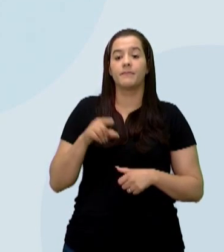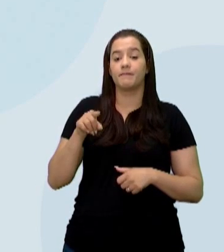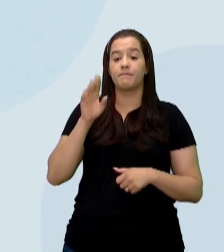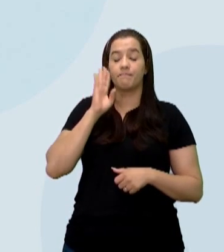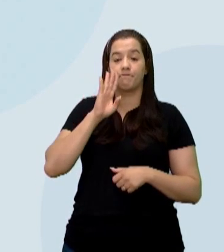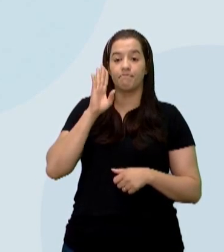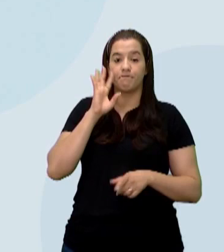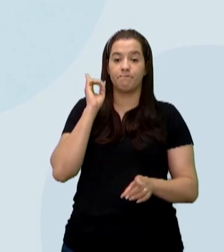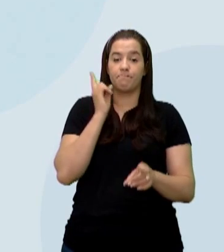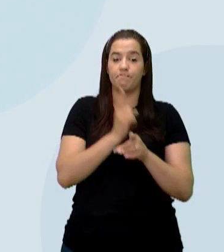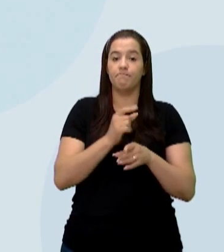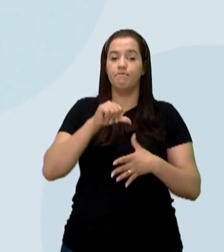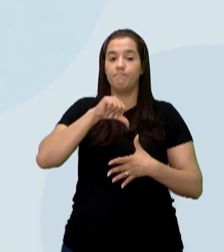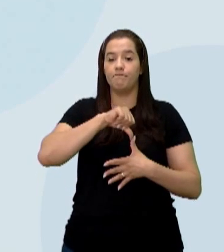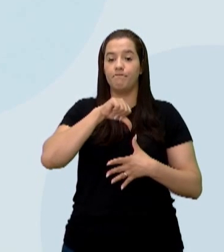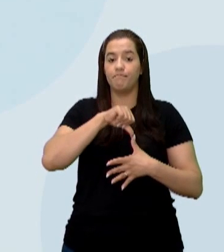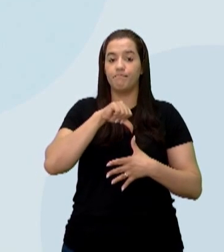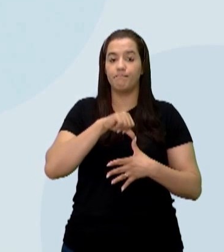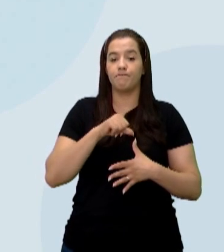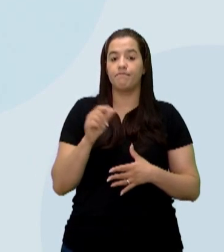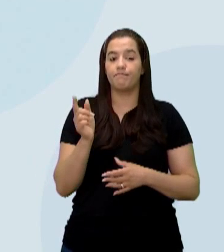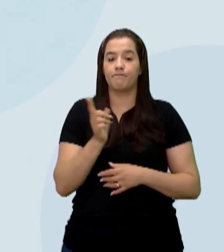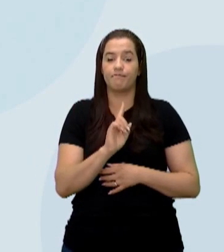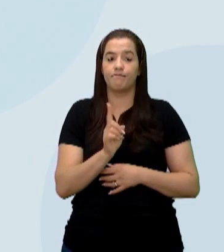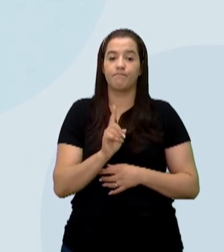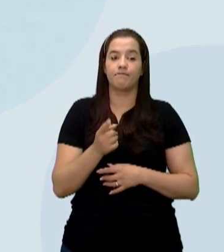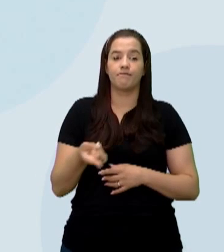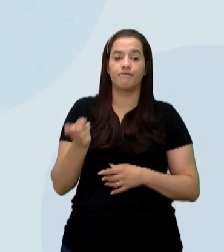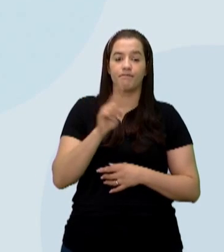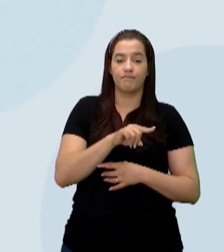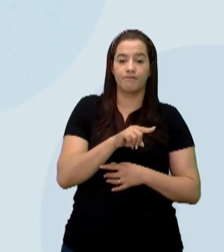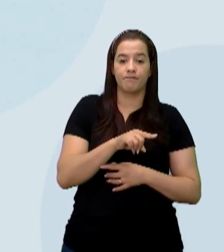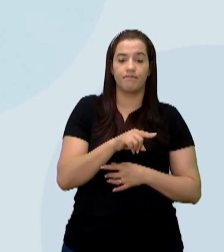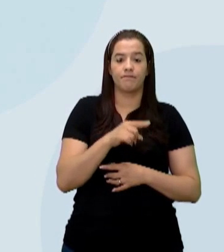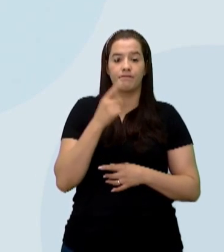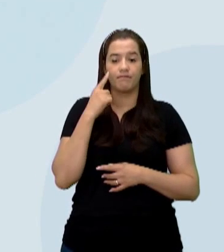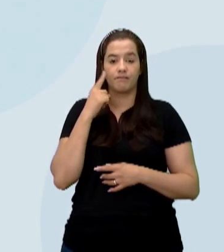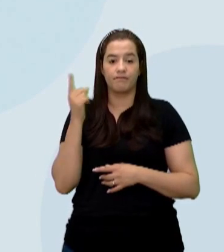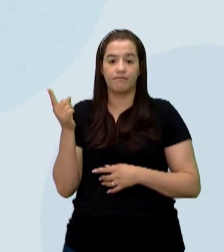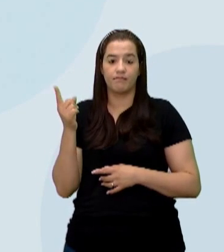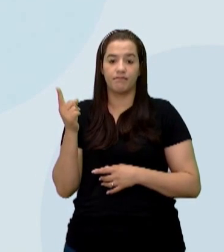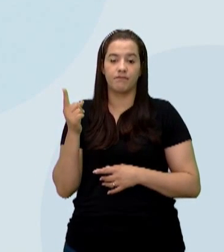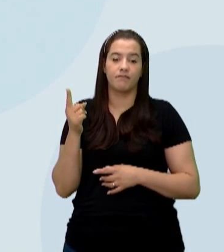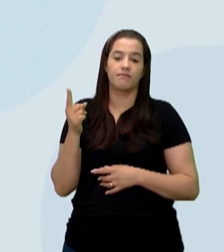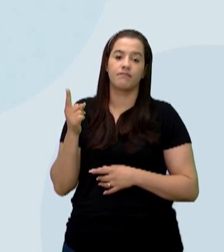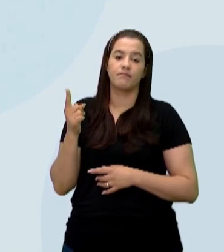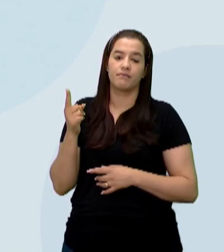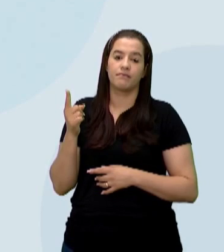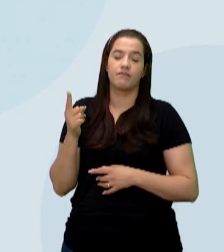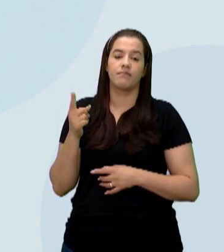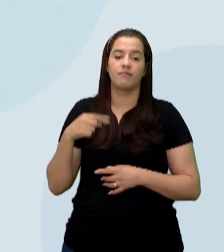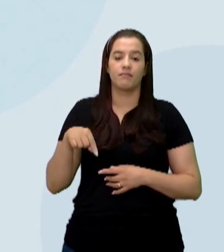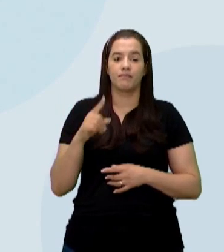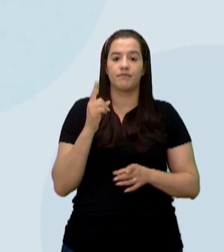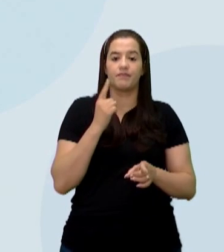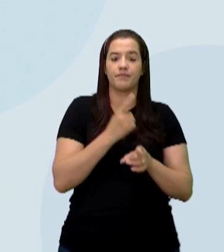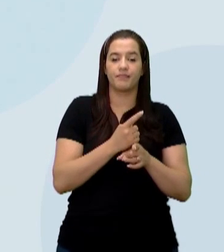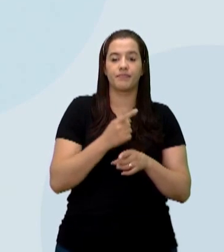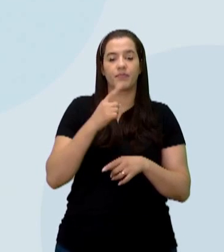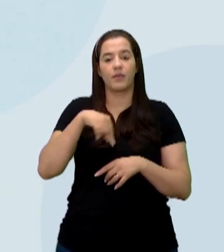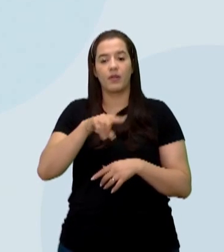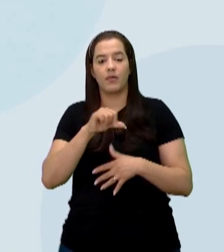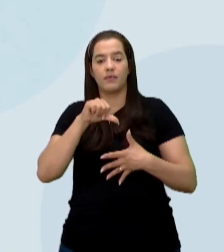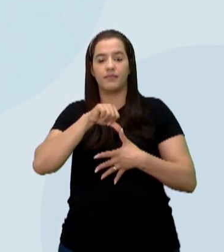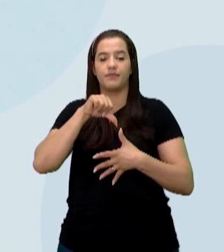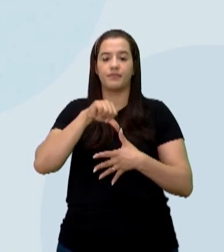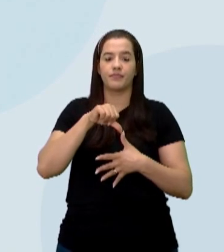de, você descobriu a América. Não. Volta lá na fala. Vai lá, Elaine. Vamos lá. Quando ele diz Majestade, aqui, antes de